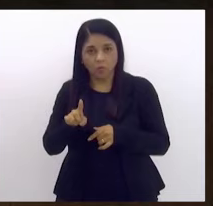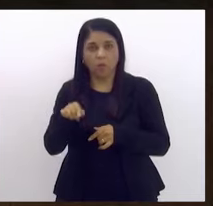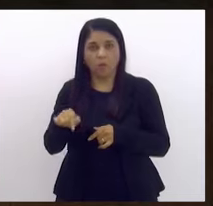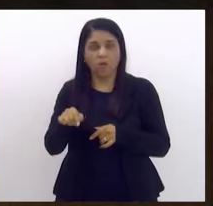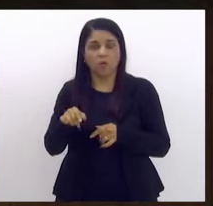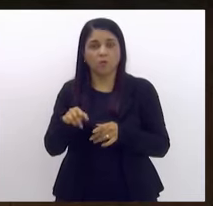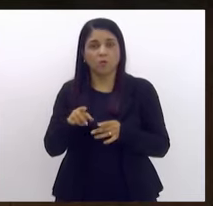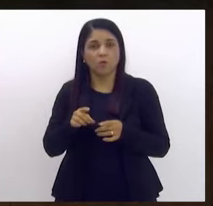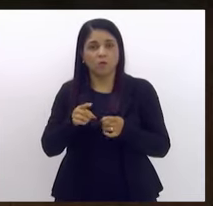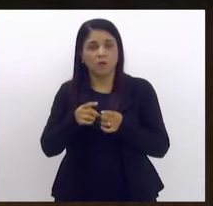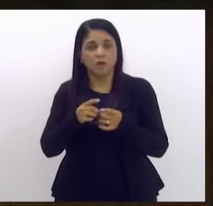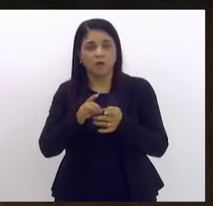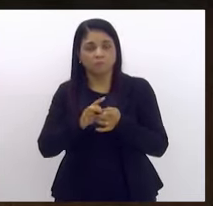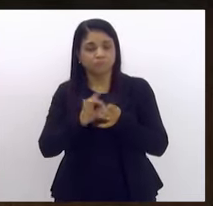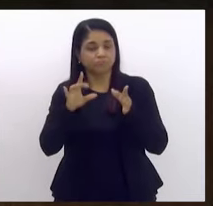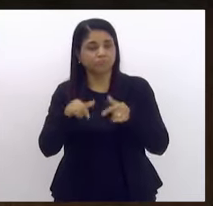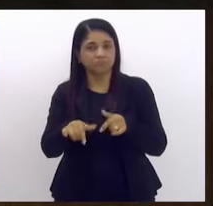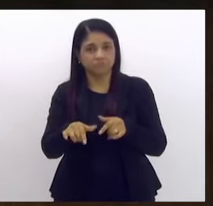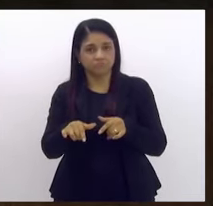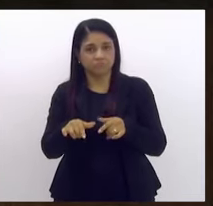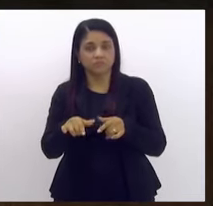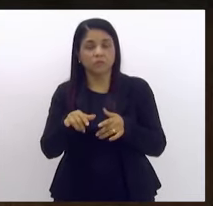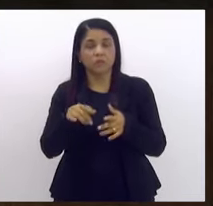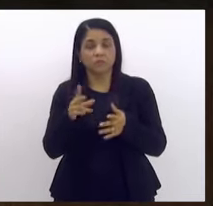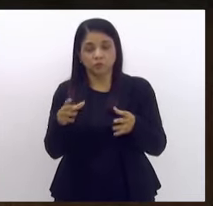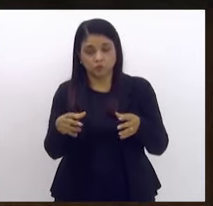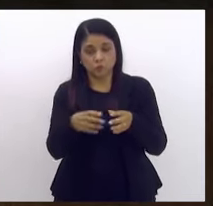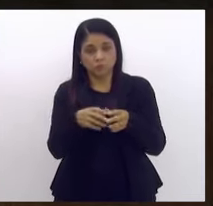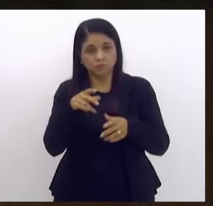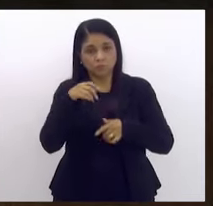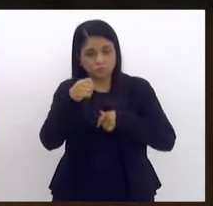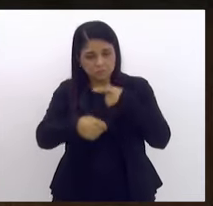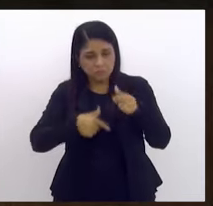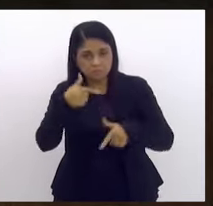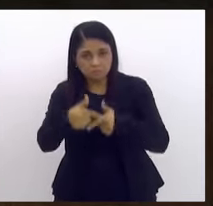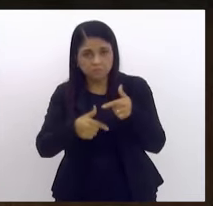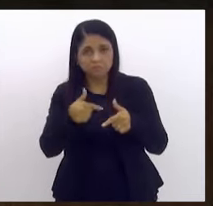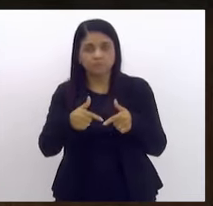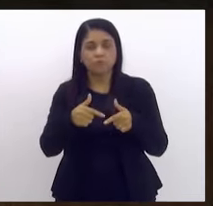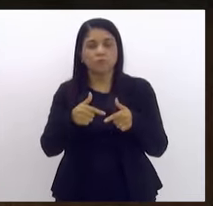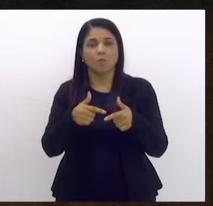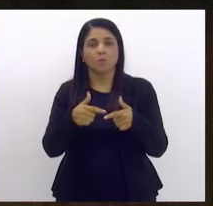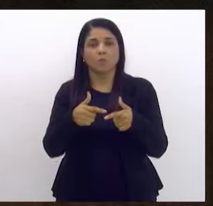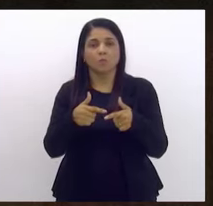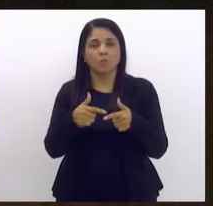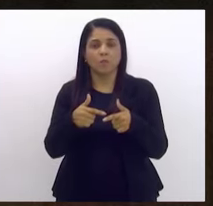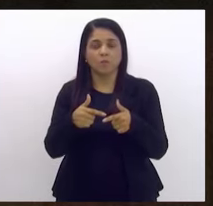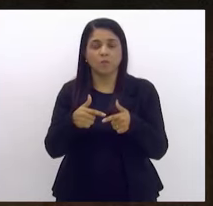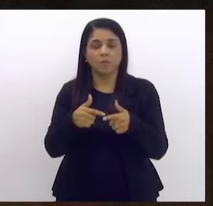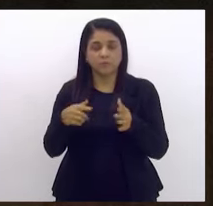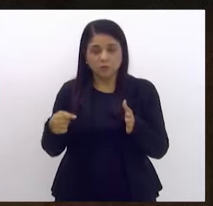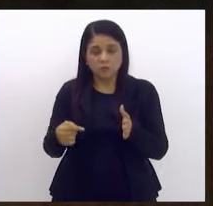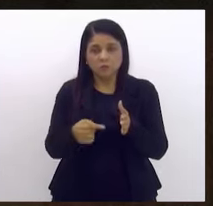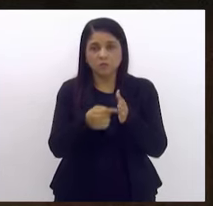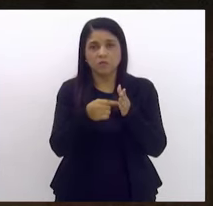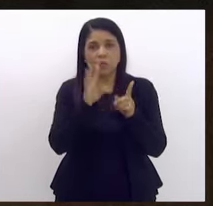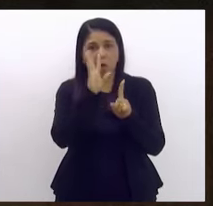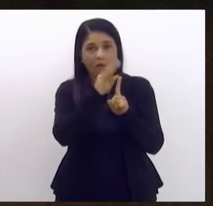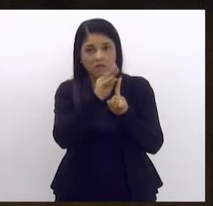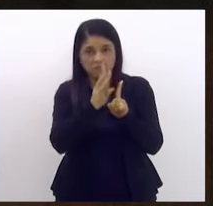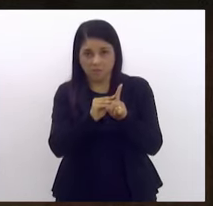por práticas mais adequadas de gestão dentro da escola, denunciando casos de assédio, quando